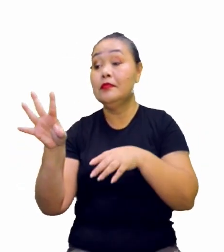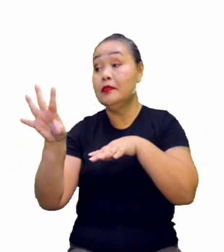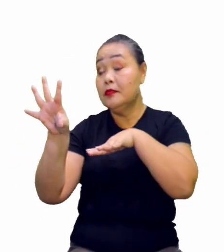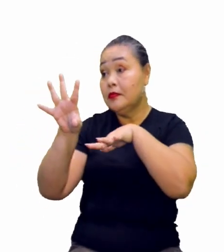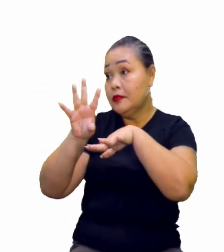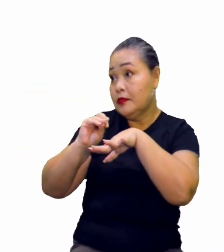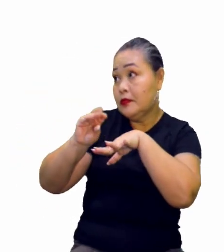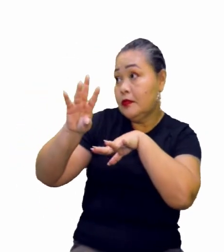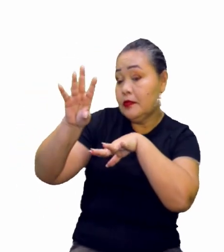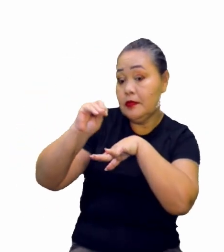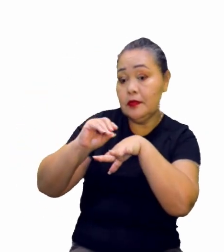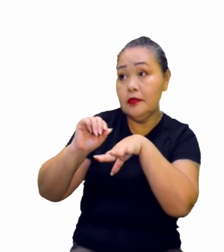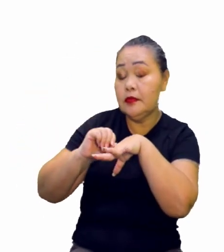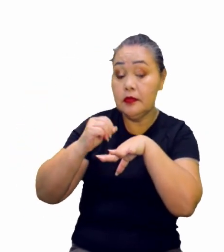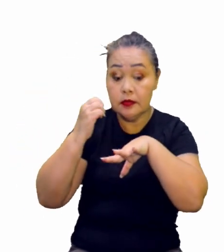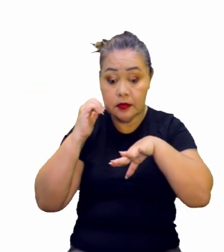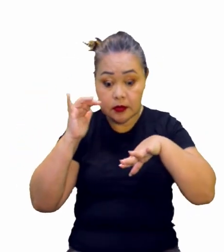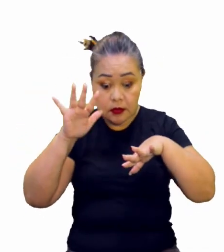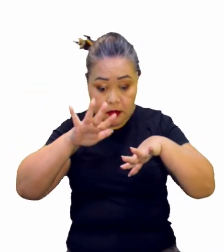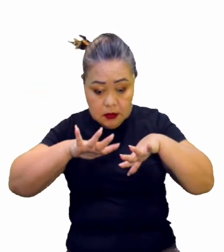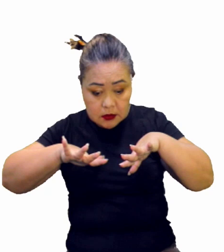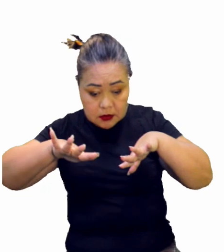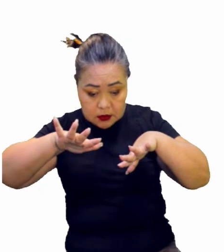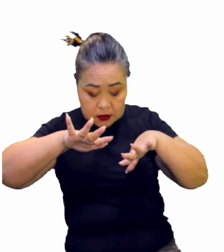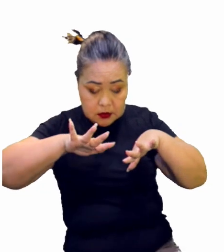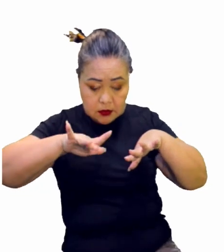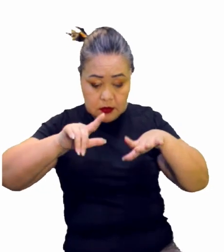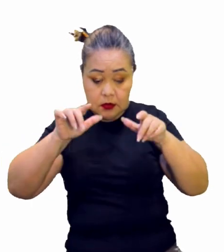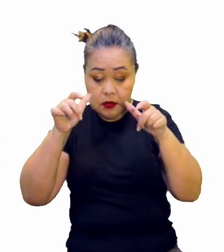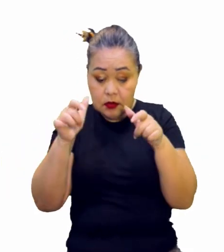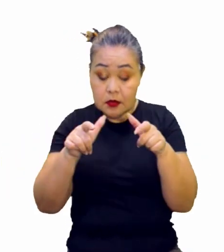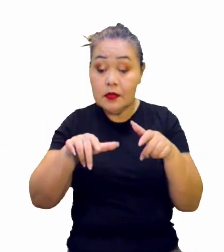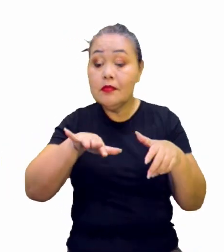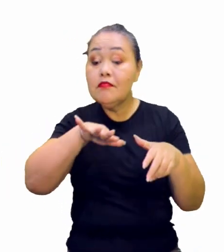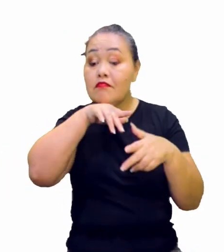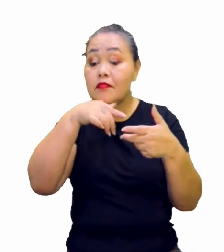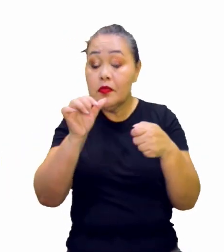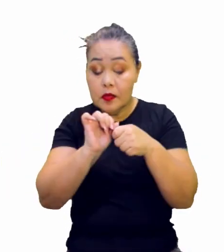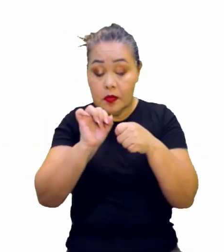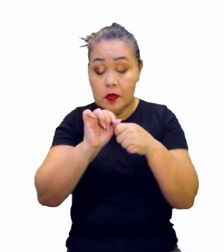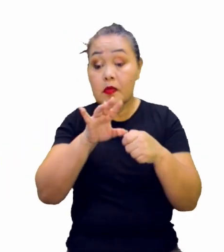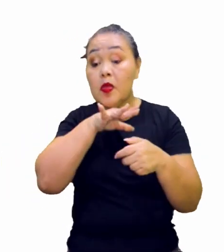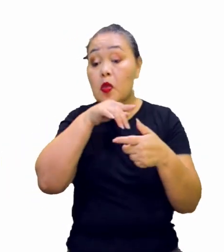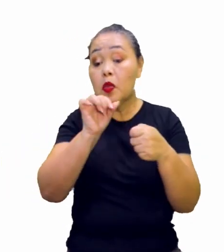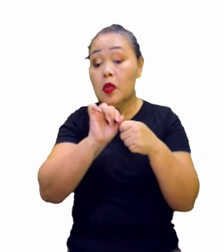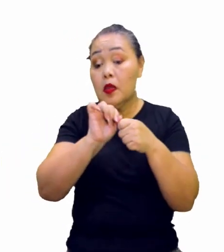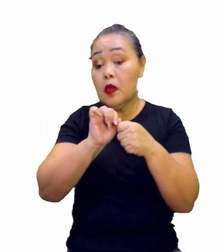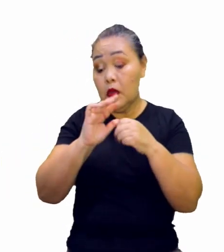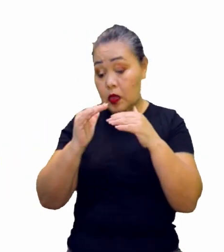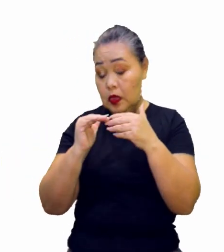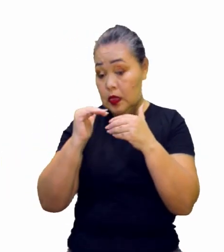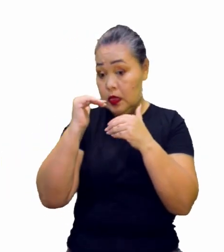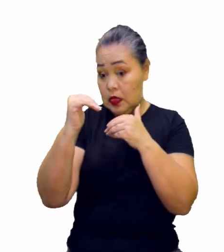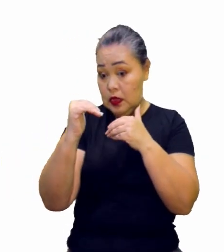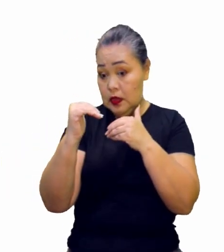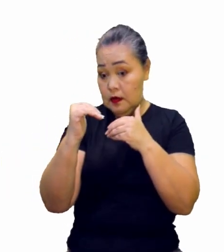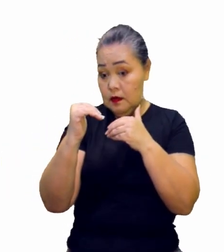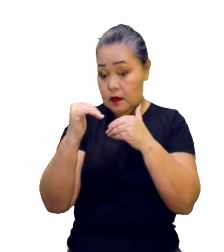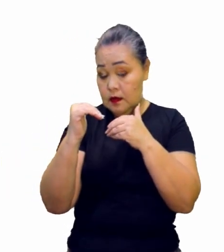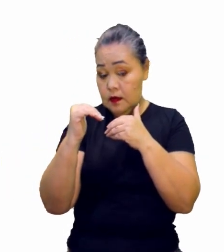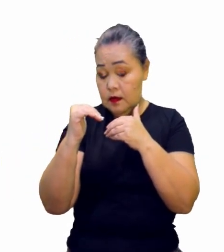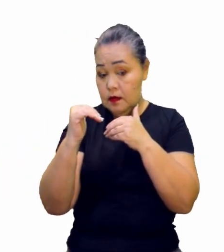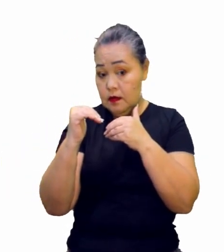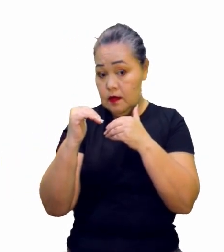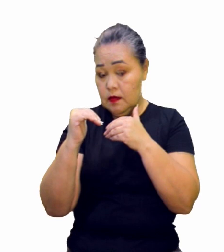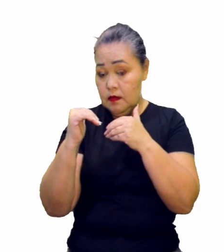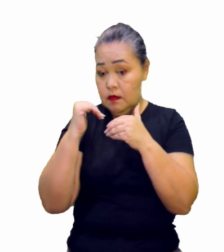e possibilitam com que determinados animais, pessoal, já estou falando da classe insecta primeiro, que são